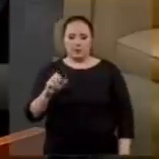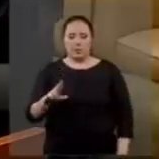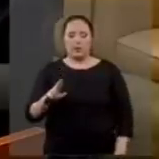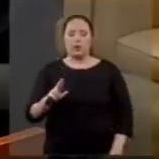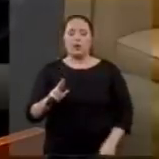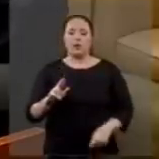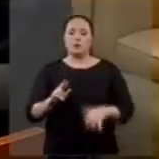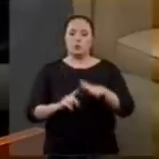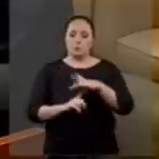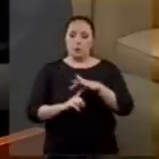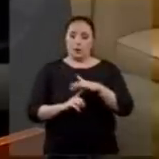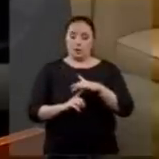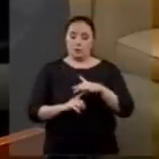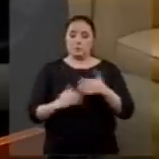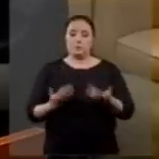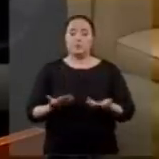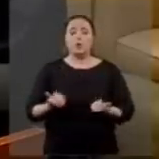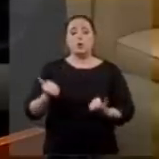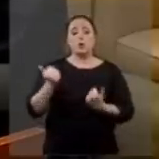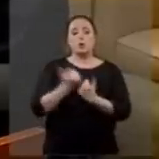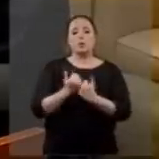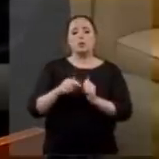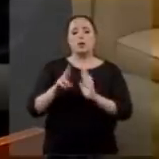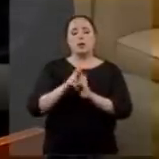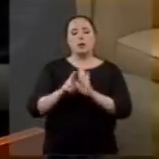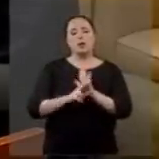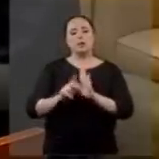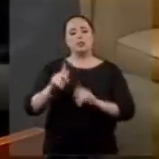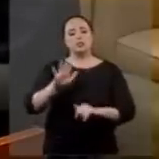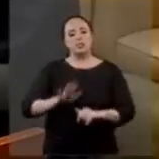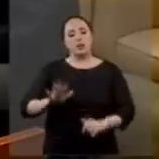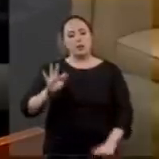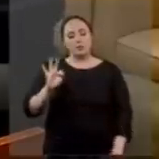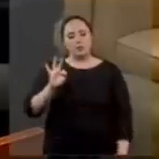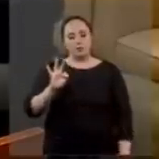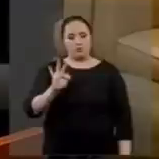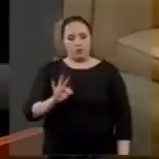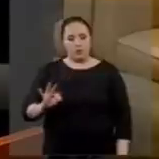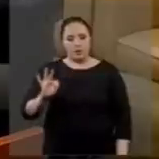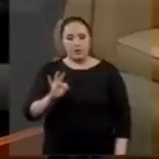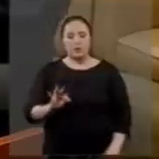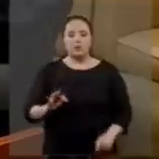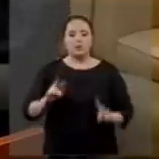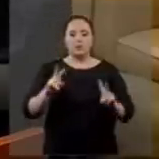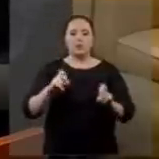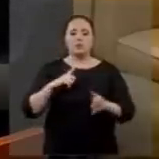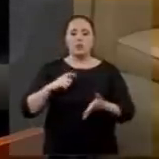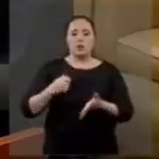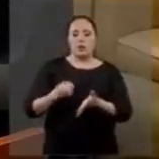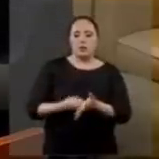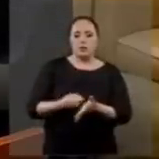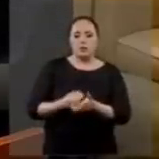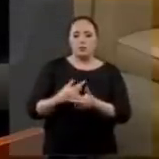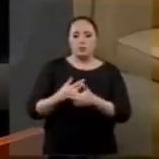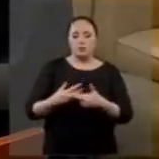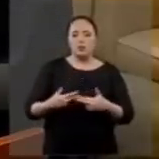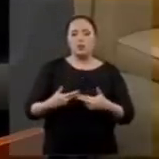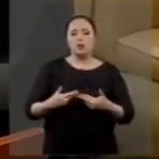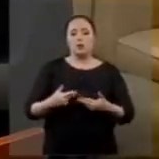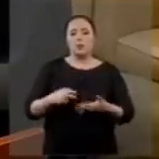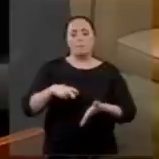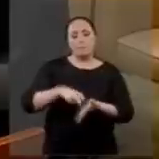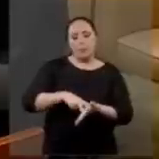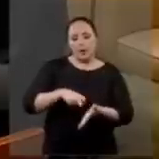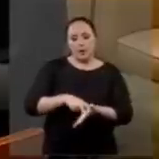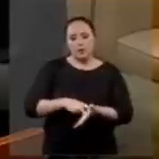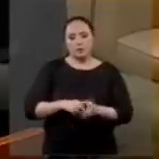naquela ocasião, substituía regras gerais federais que cuidavam das exigências, procedimentos e